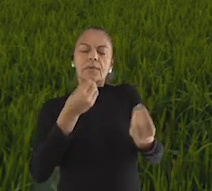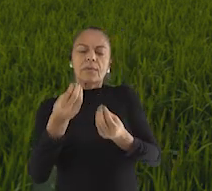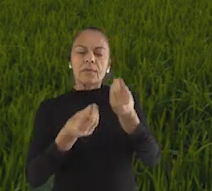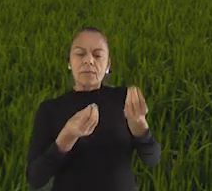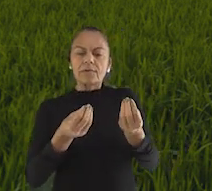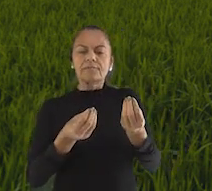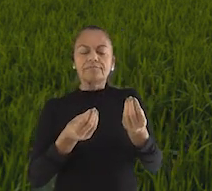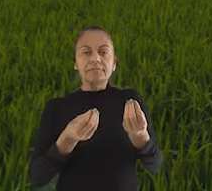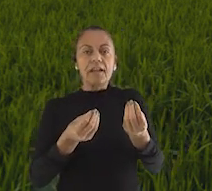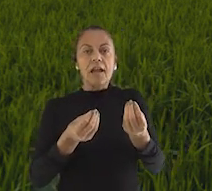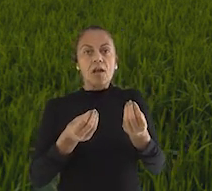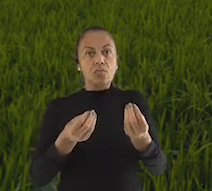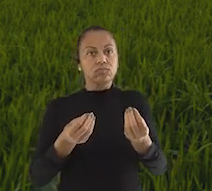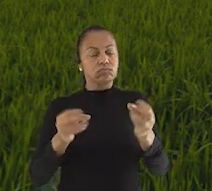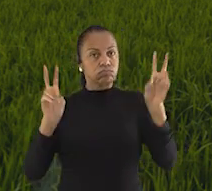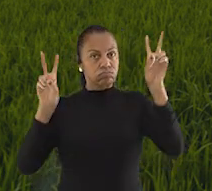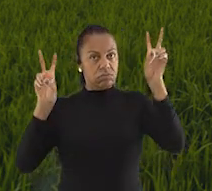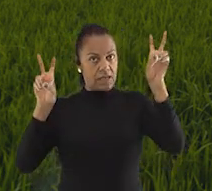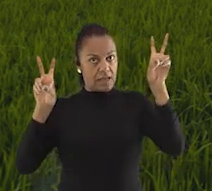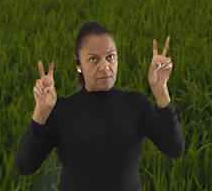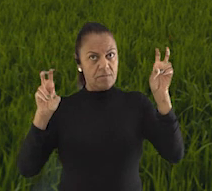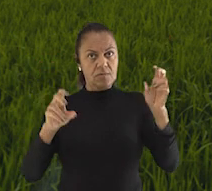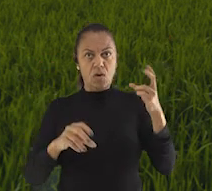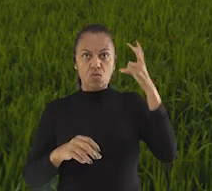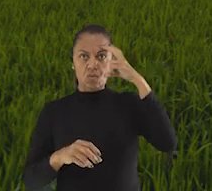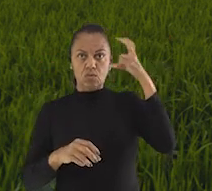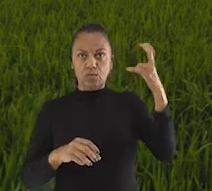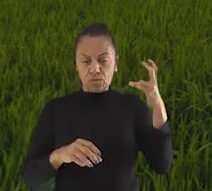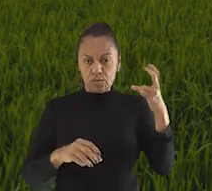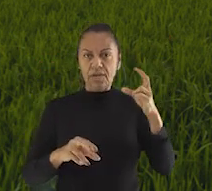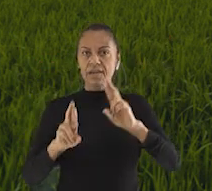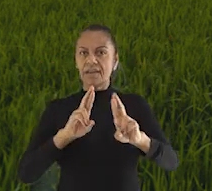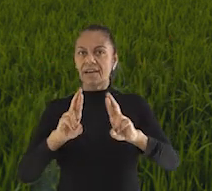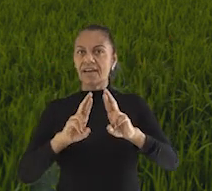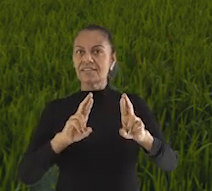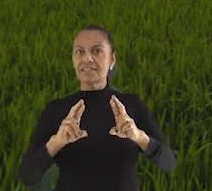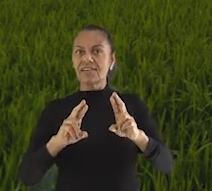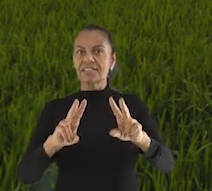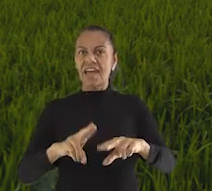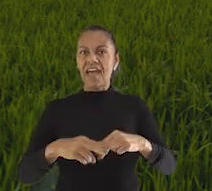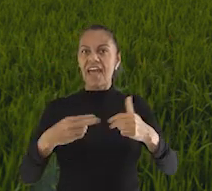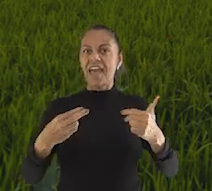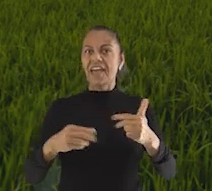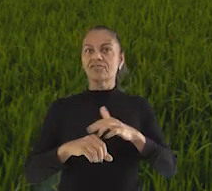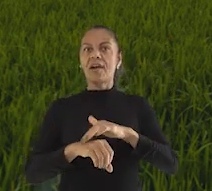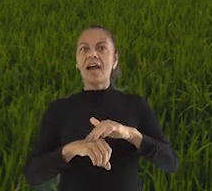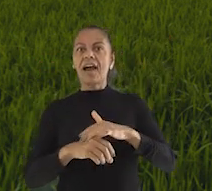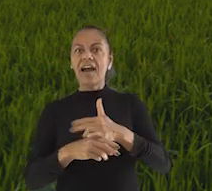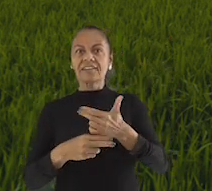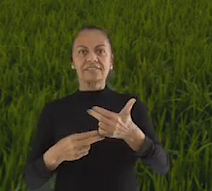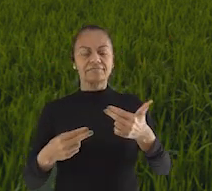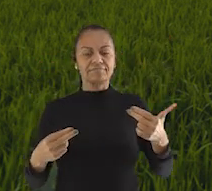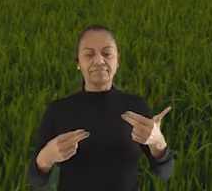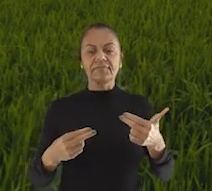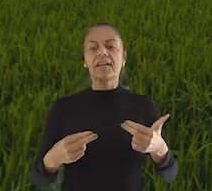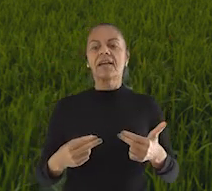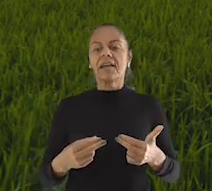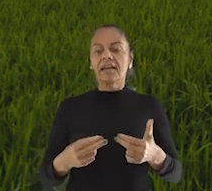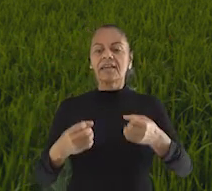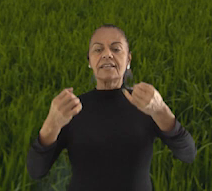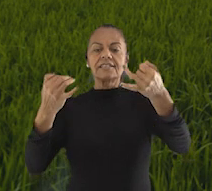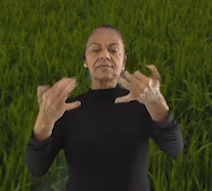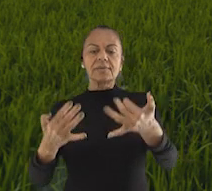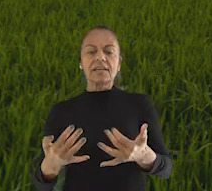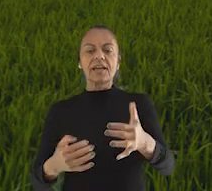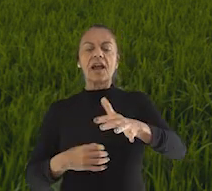eixo temático é cultura e relações étnico-raciais. O objetivo específico é exemplificar formas de